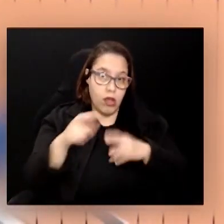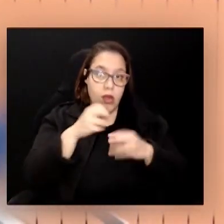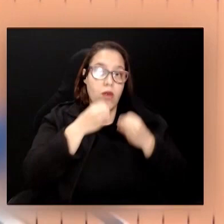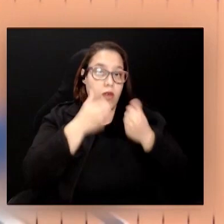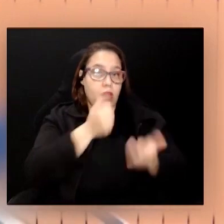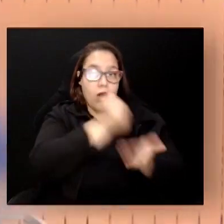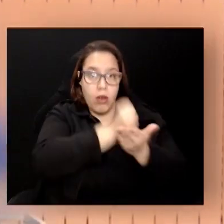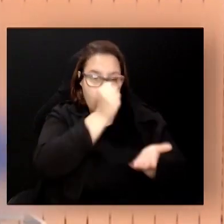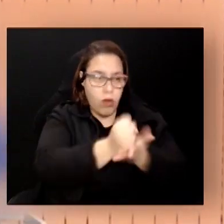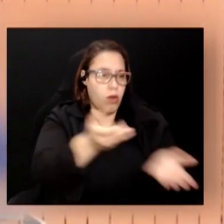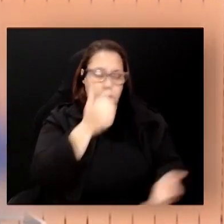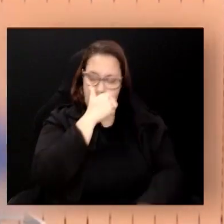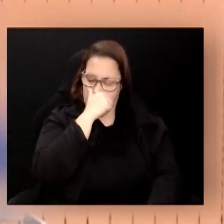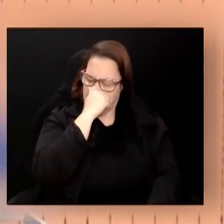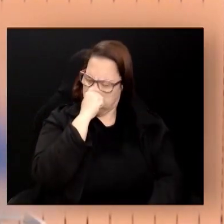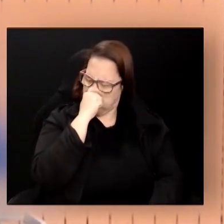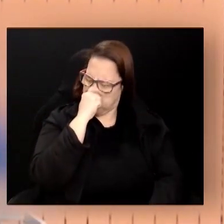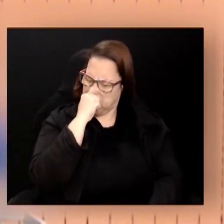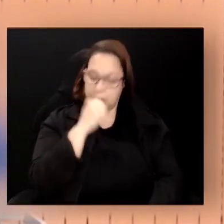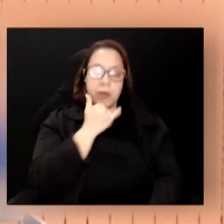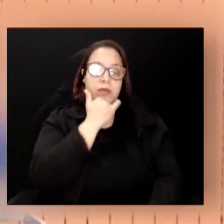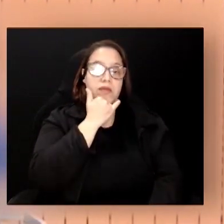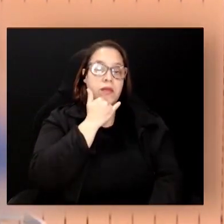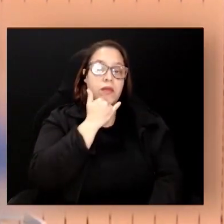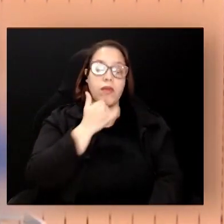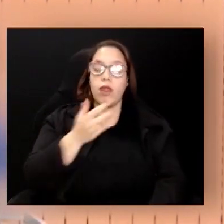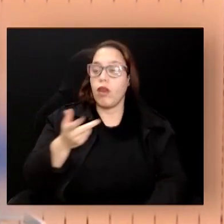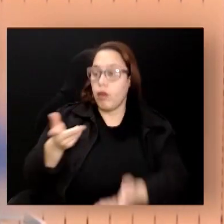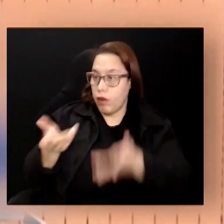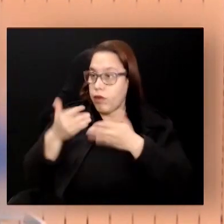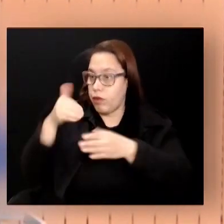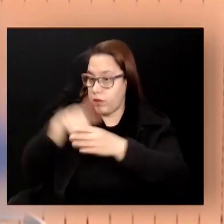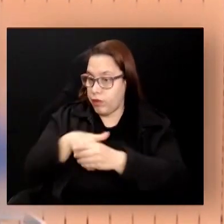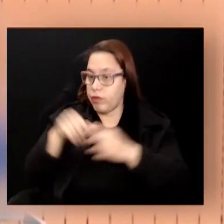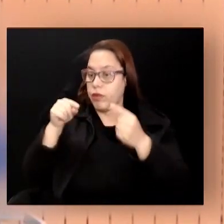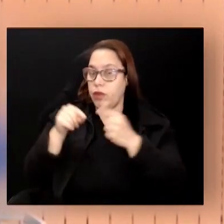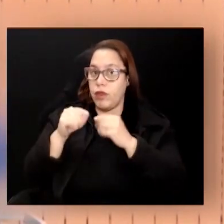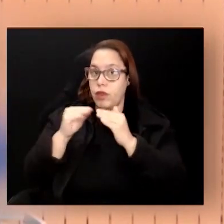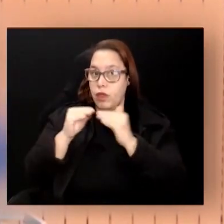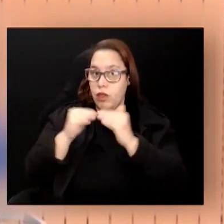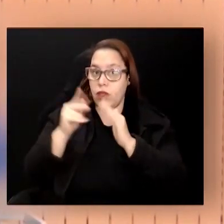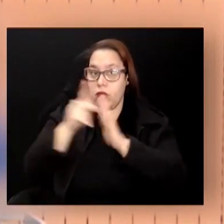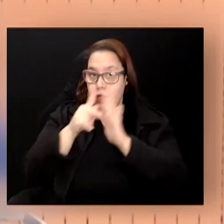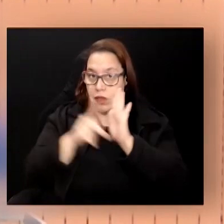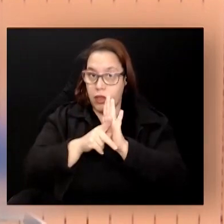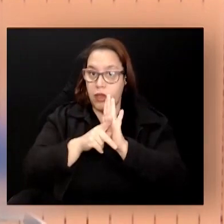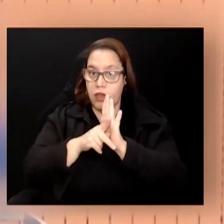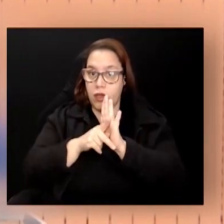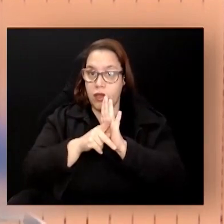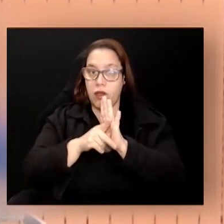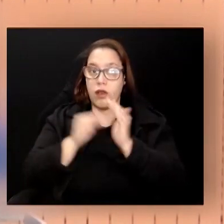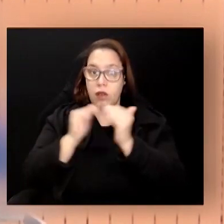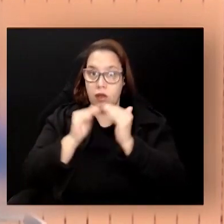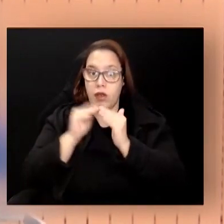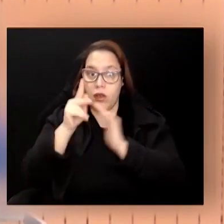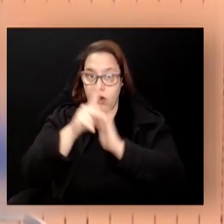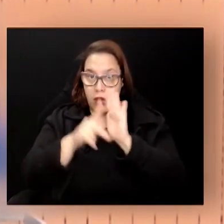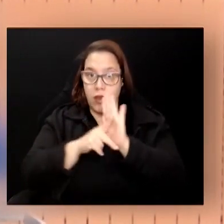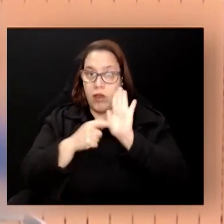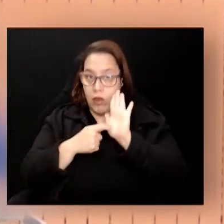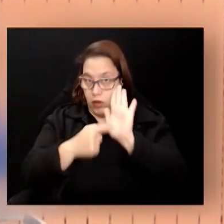mais trabalhadores. Quero aqui justificar o meu voto que vai ser favorável a esse projeto, favorável às emendas também apresentadas pelo